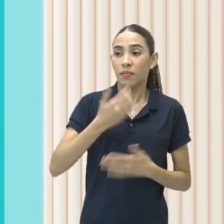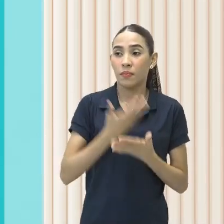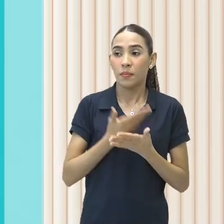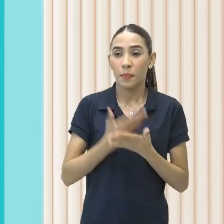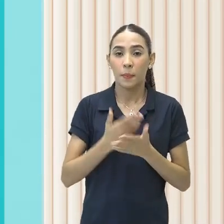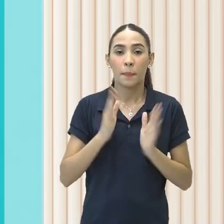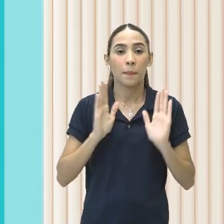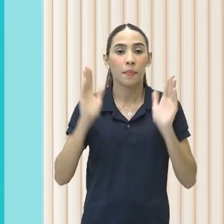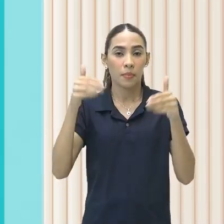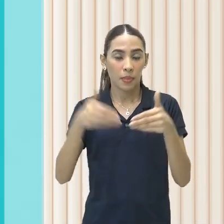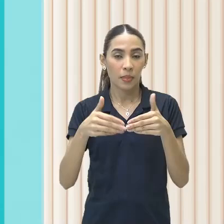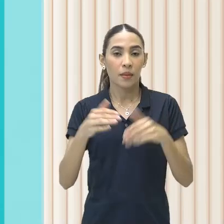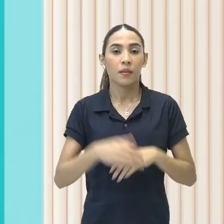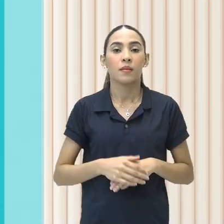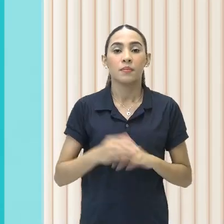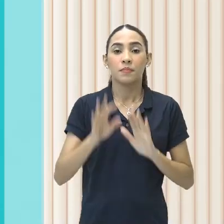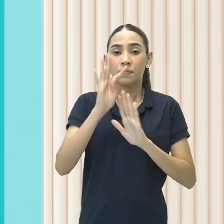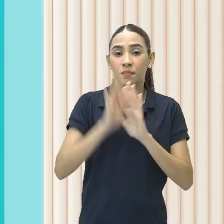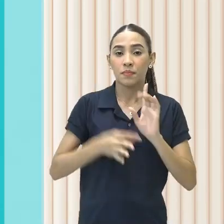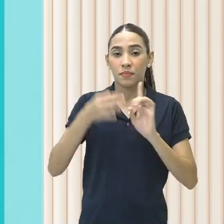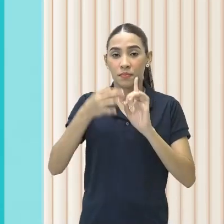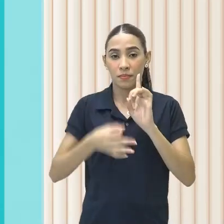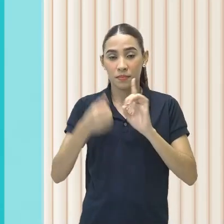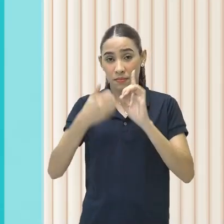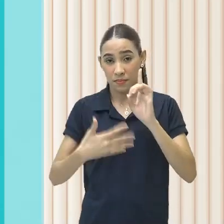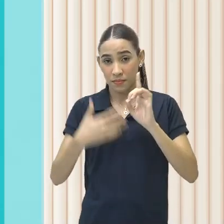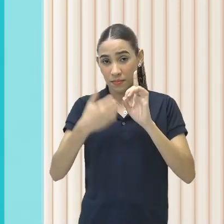aula sobre, né, o texto dissertativo